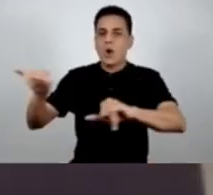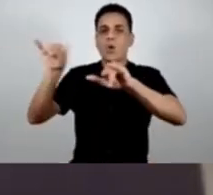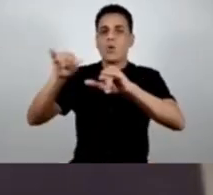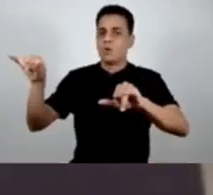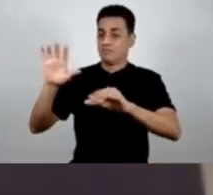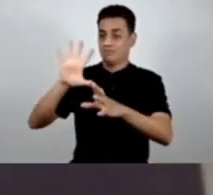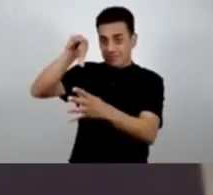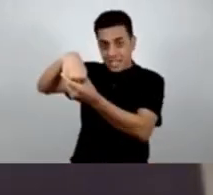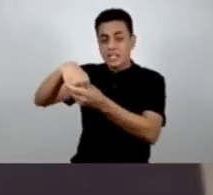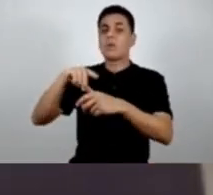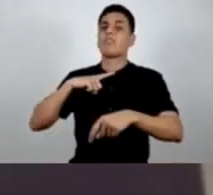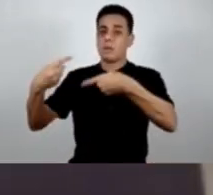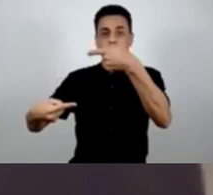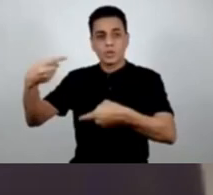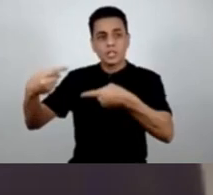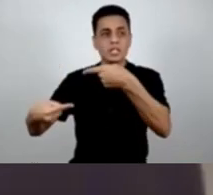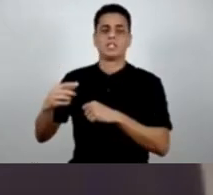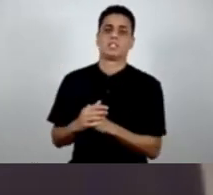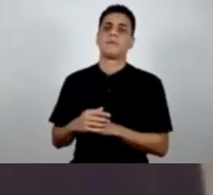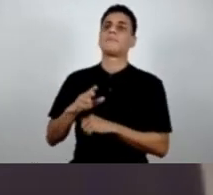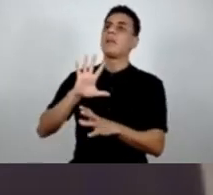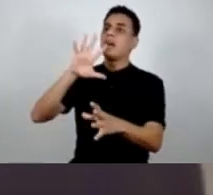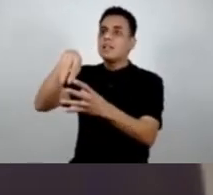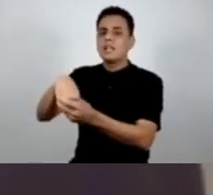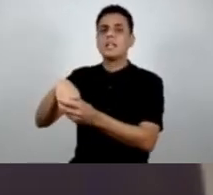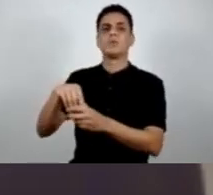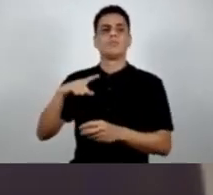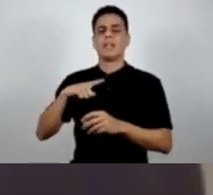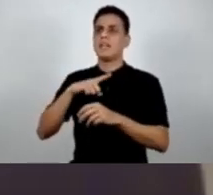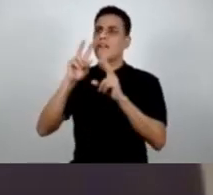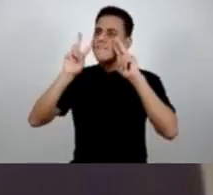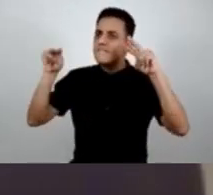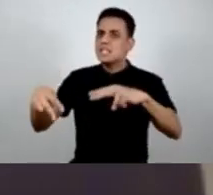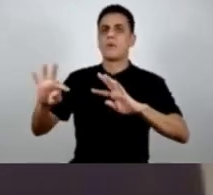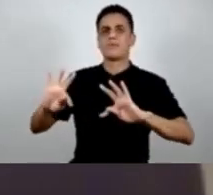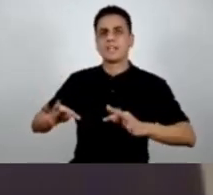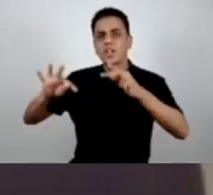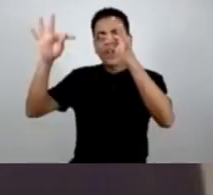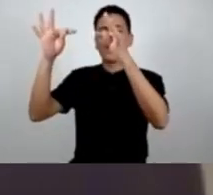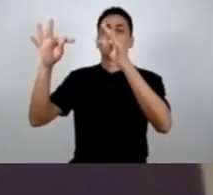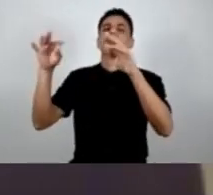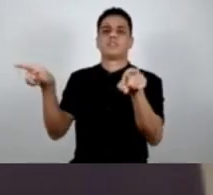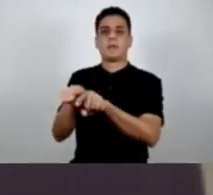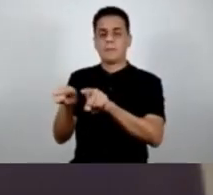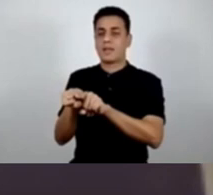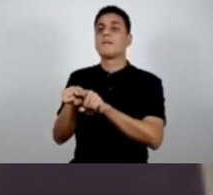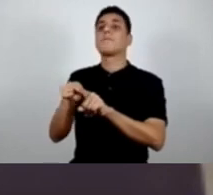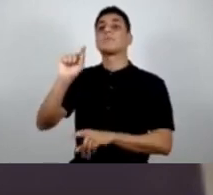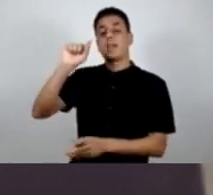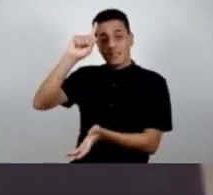políticas, também com possibilidades e decisões tecnológicas e também onde decisões